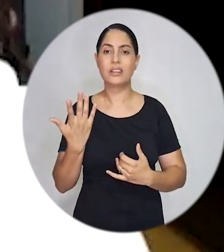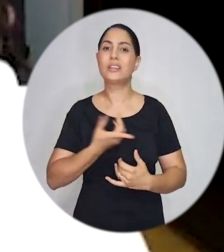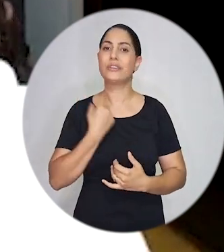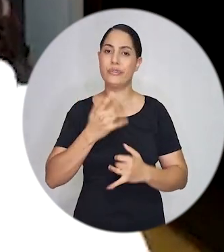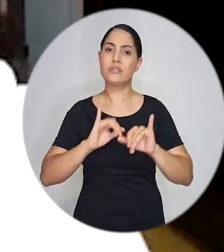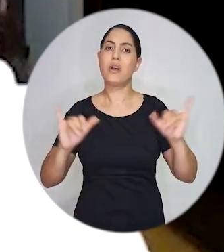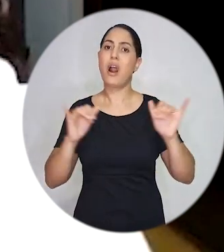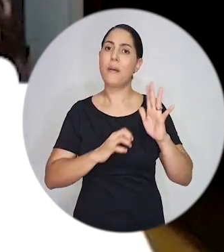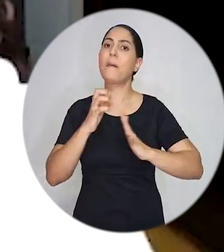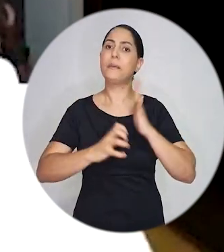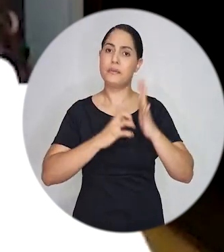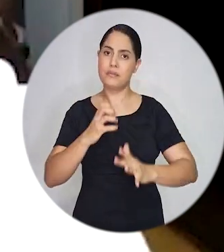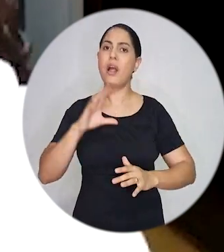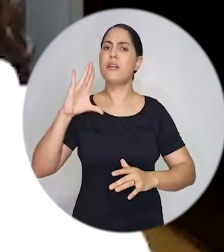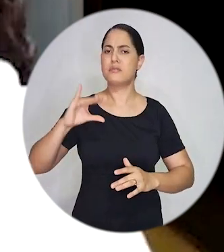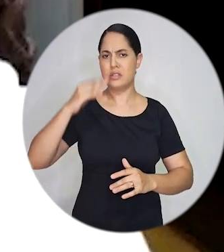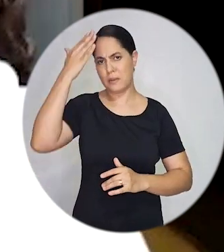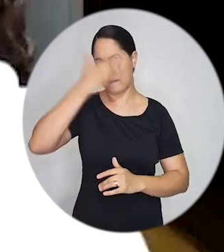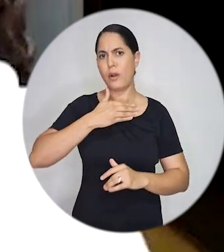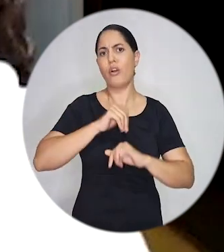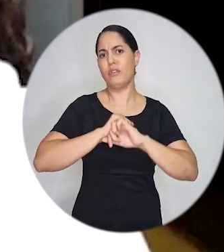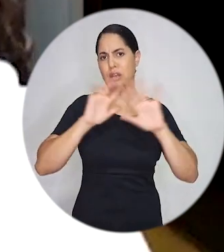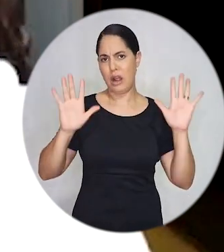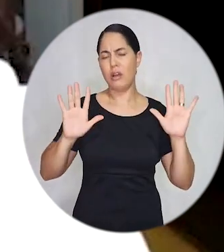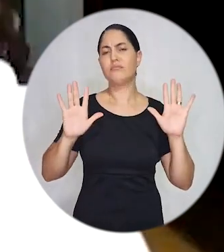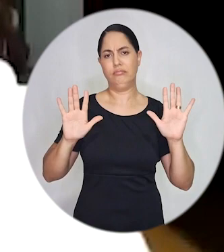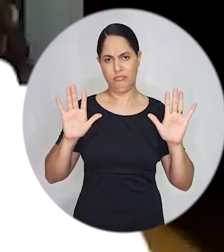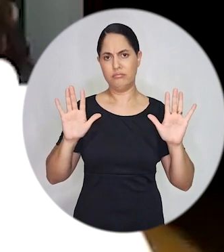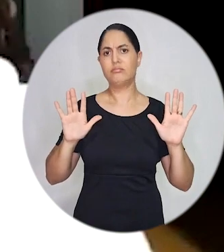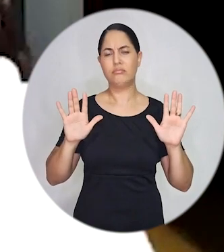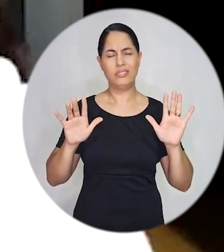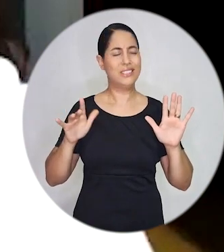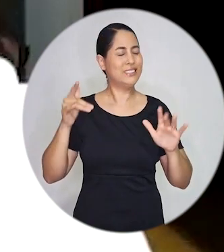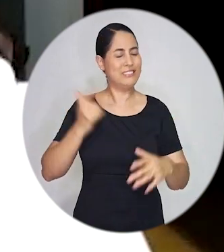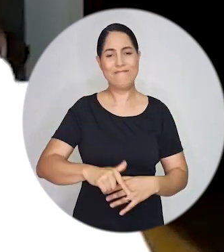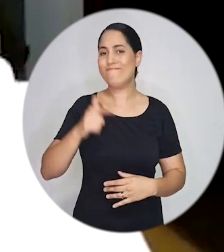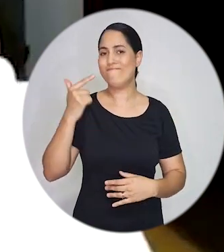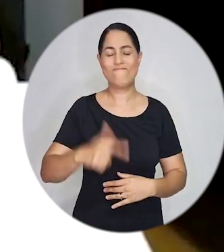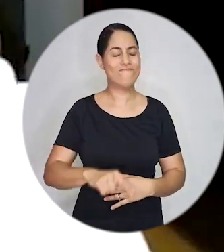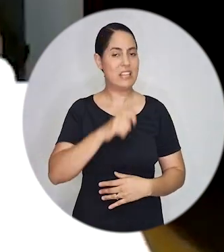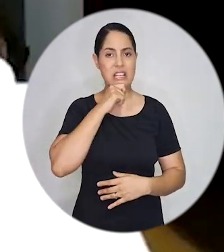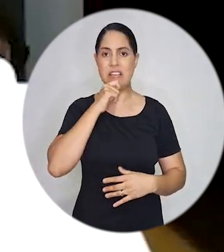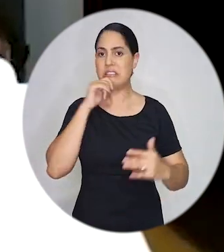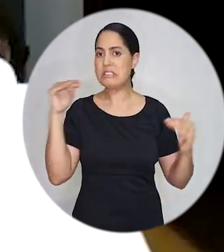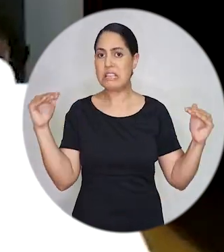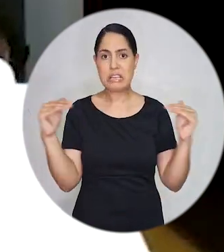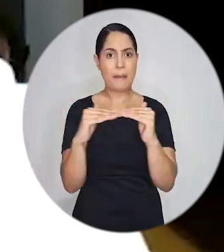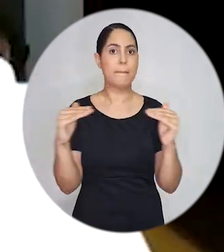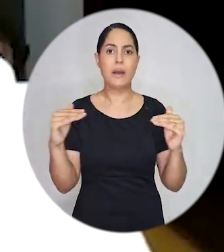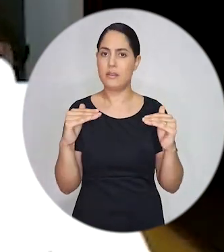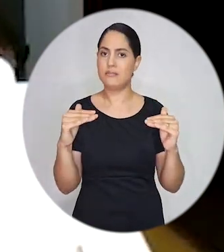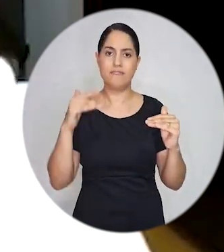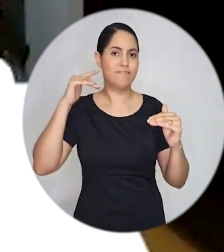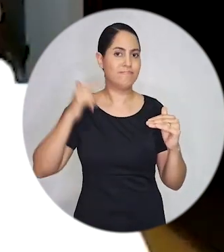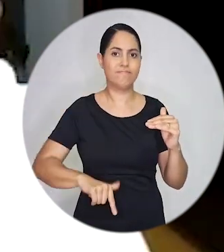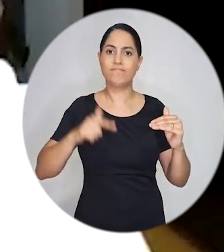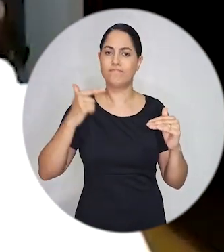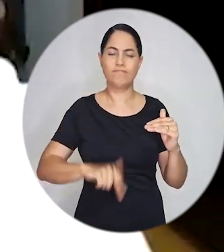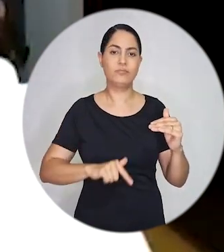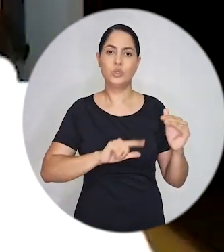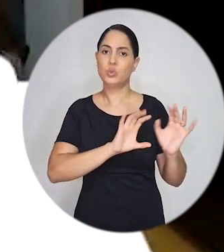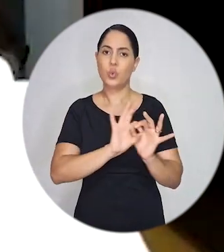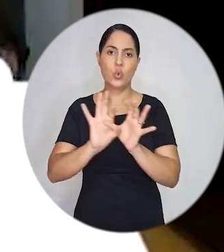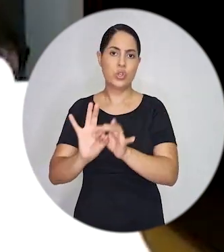gente tem, de dados cientificamente comprovados, que demonstram que não há a